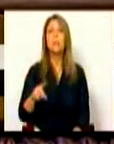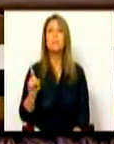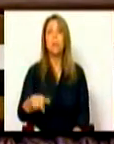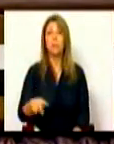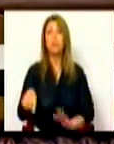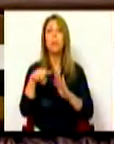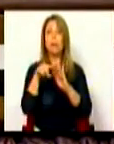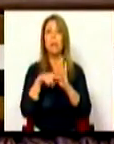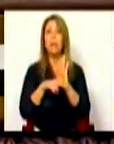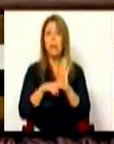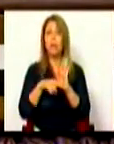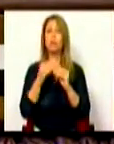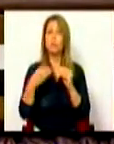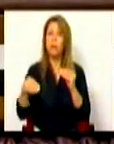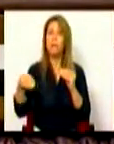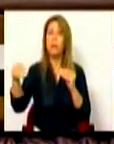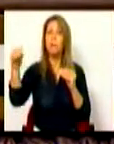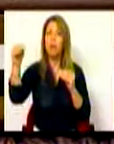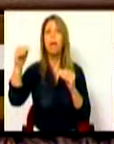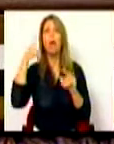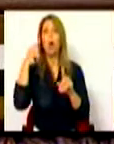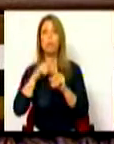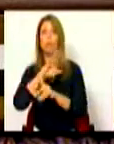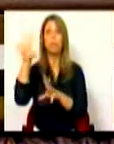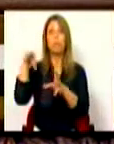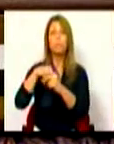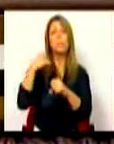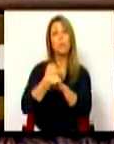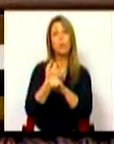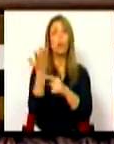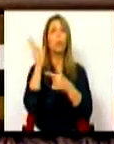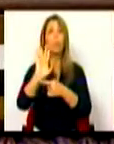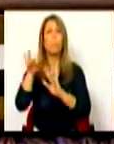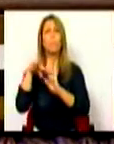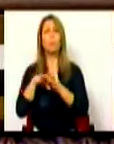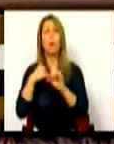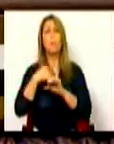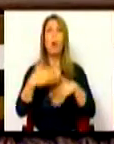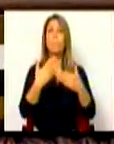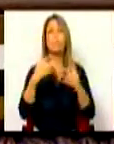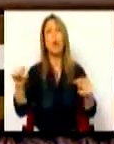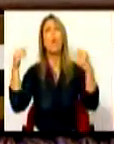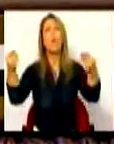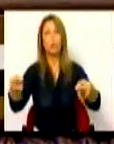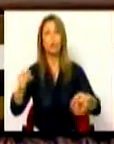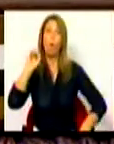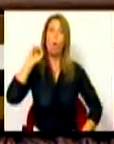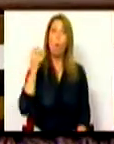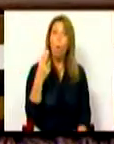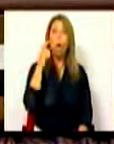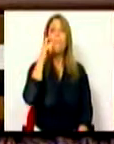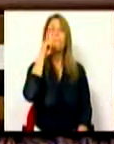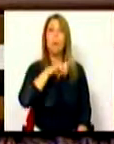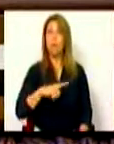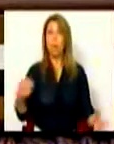os critérios de forma a incluir trabalhadores, como por exemplo dos programas operacionais e outros, ou, para aqueles que não